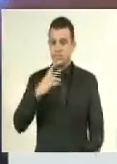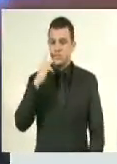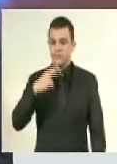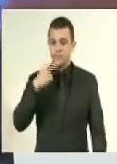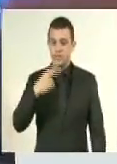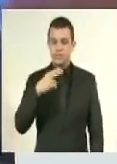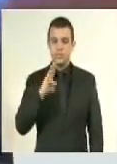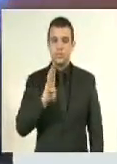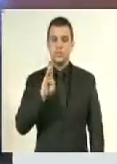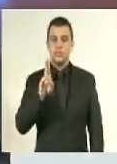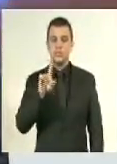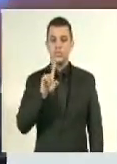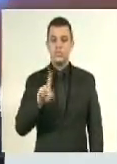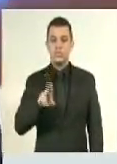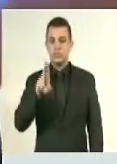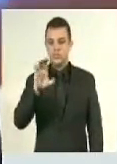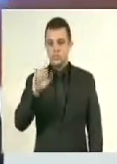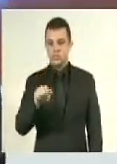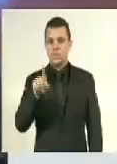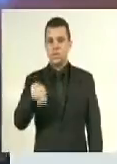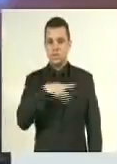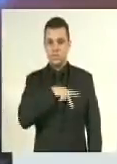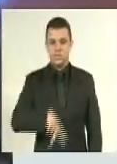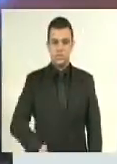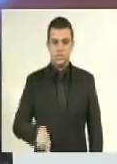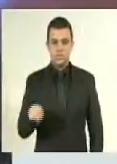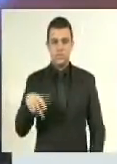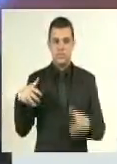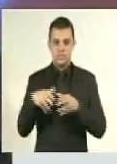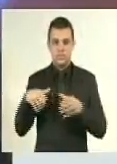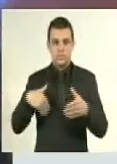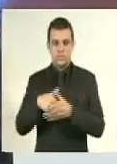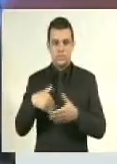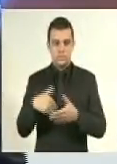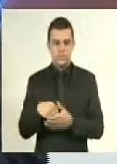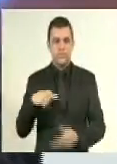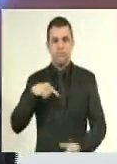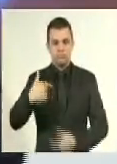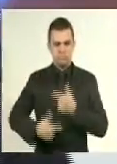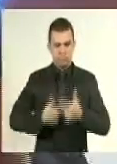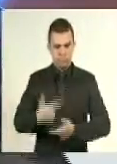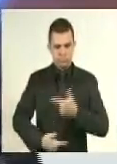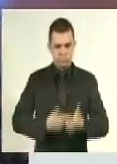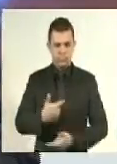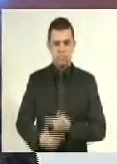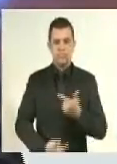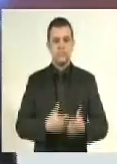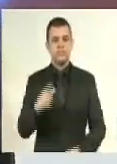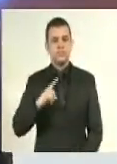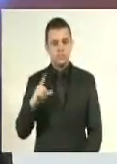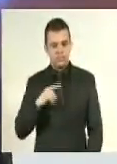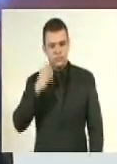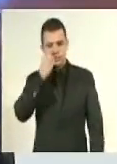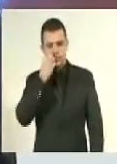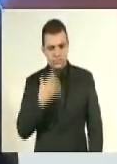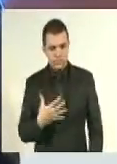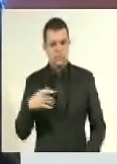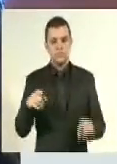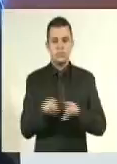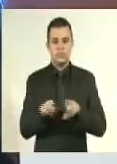fazendo à frente deste grande time, exatamente chegou, fez com que toda a